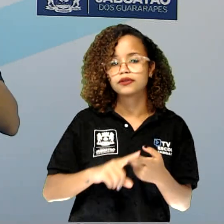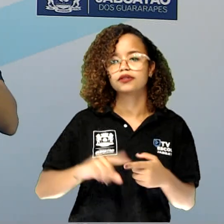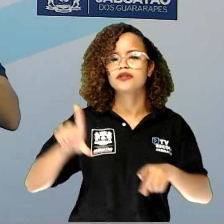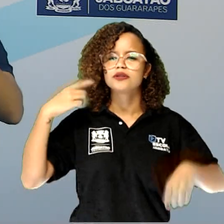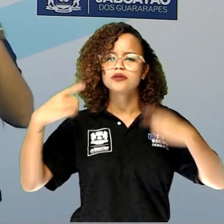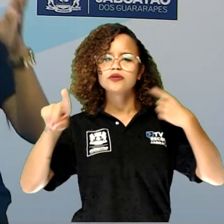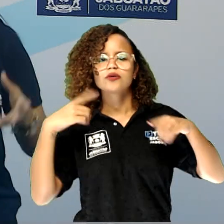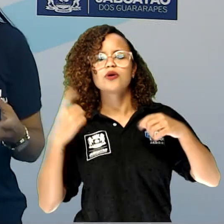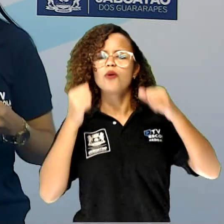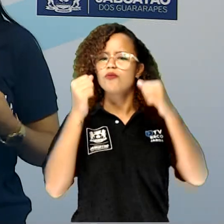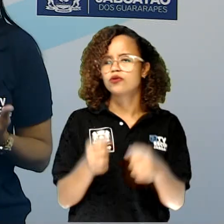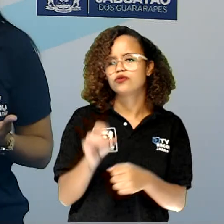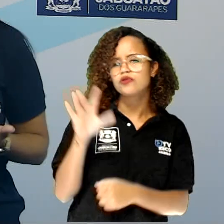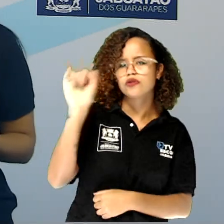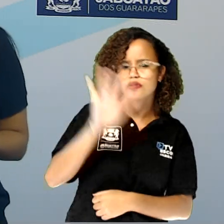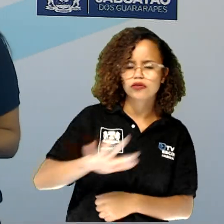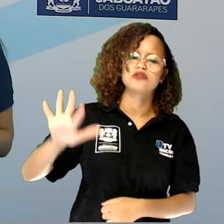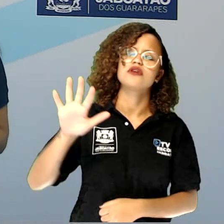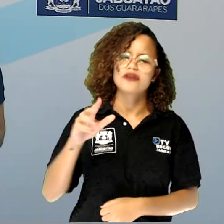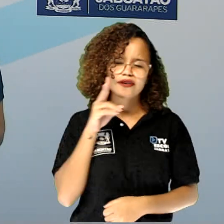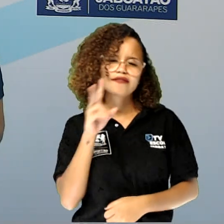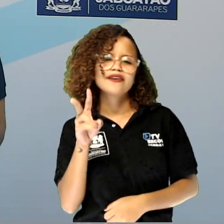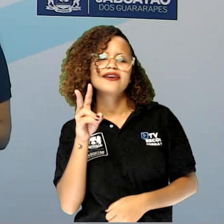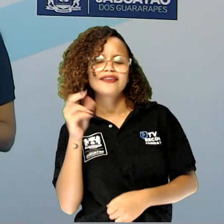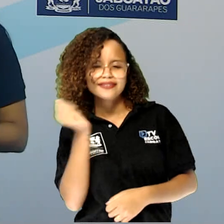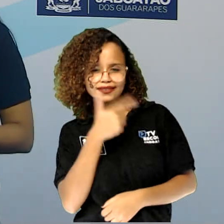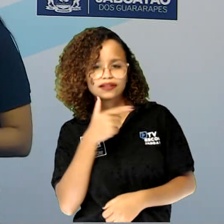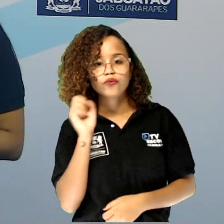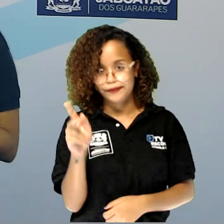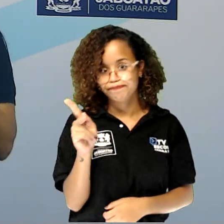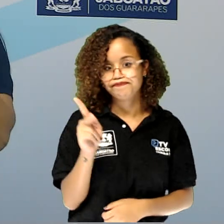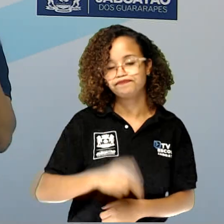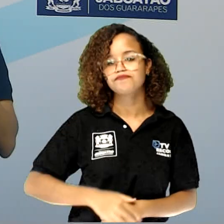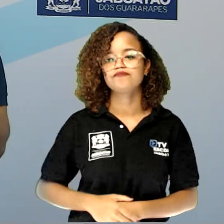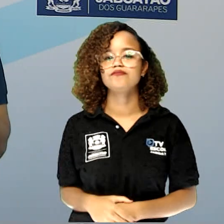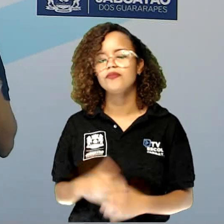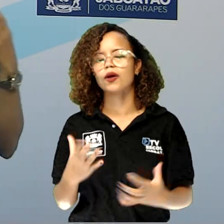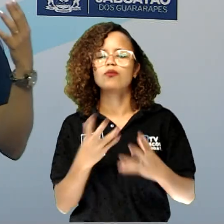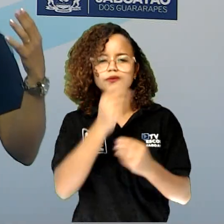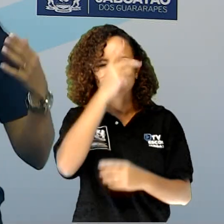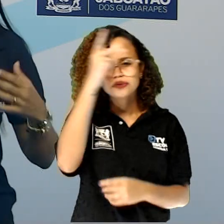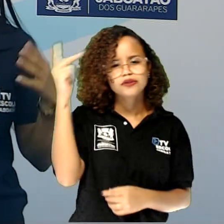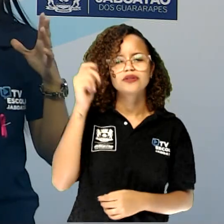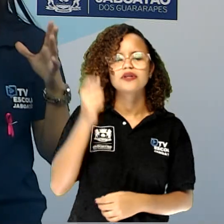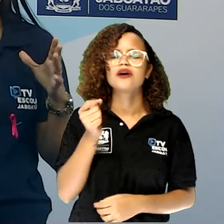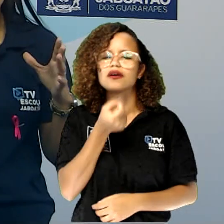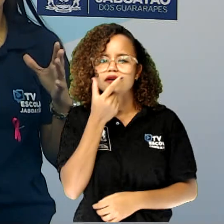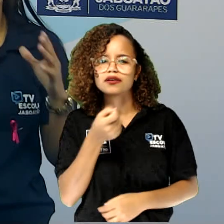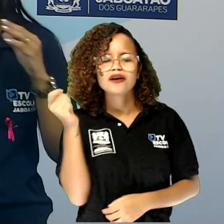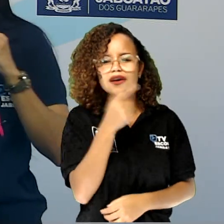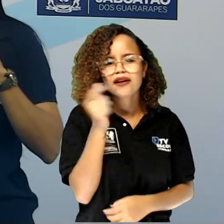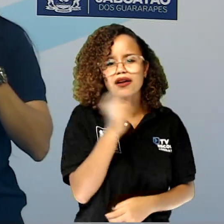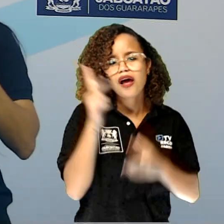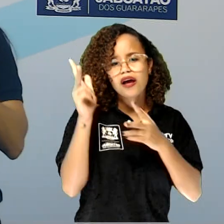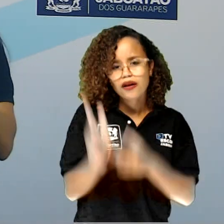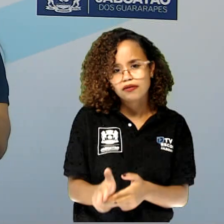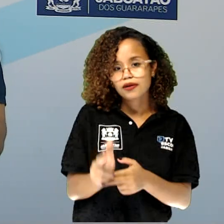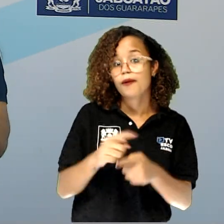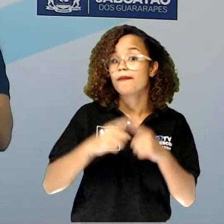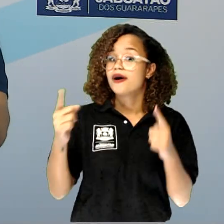ser só uma imagem que a gente acha engraçado, ok? Então, muita gente pensa que anedota e piada são a mesma coisa. São